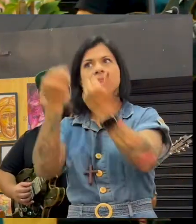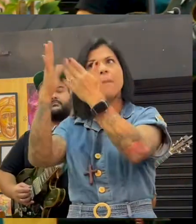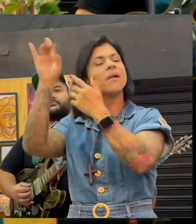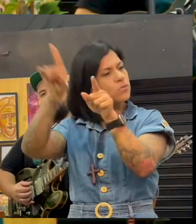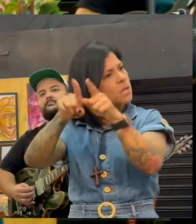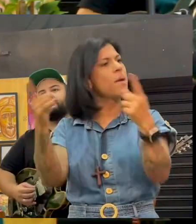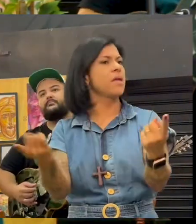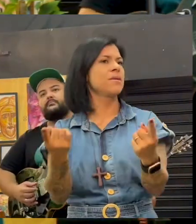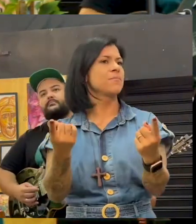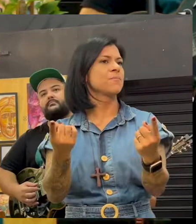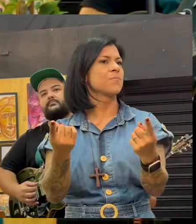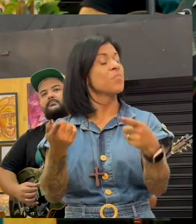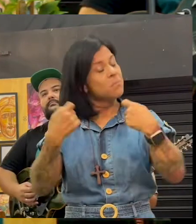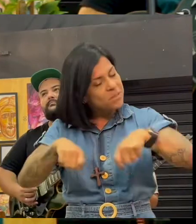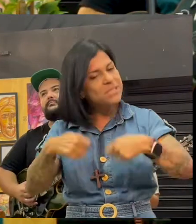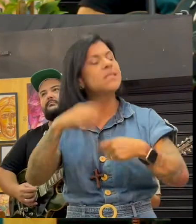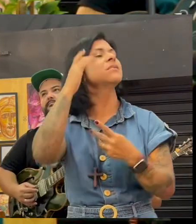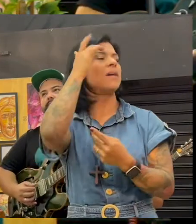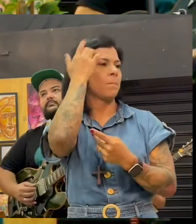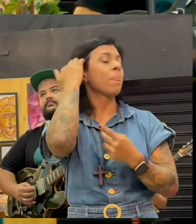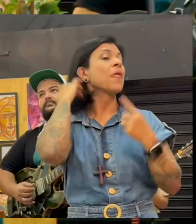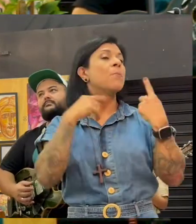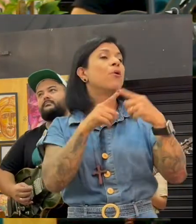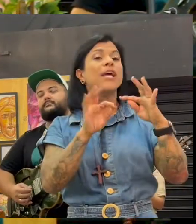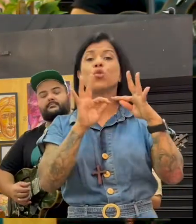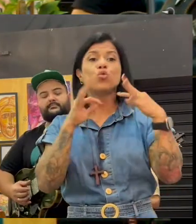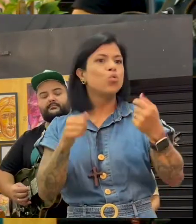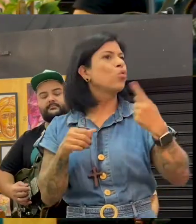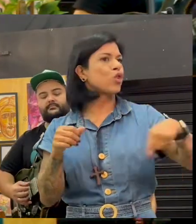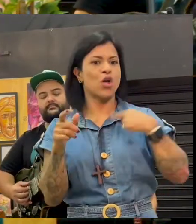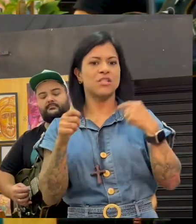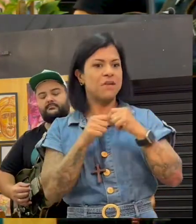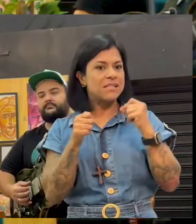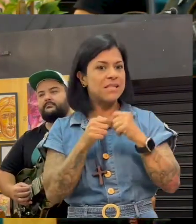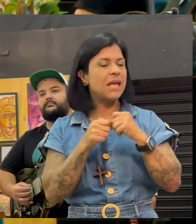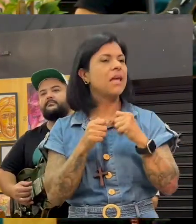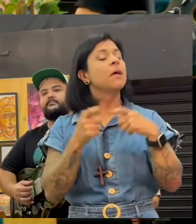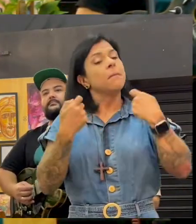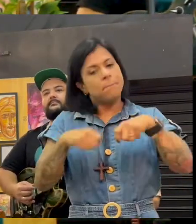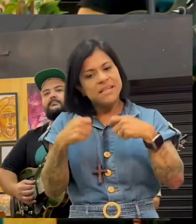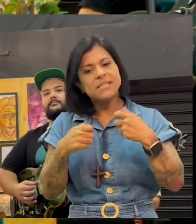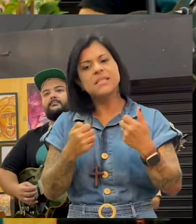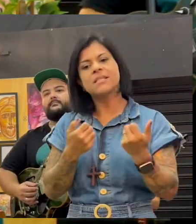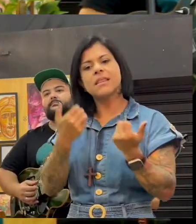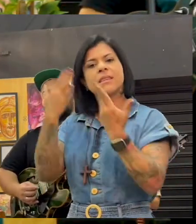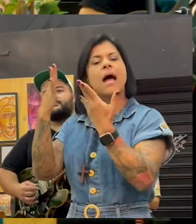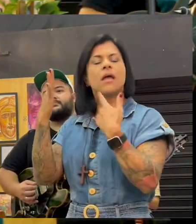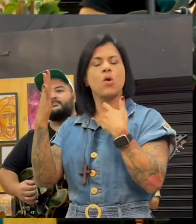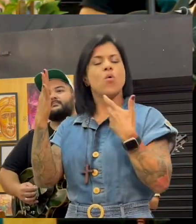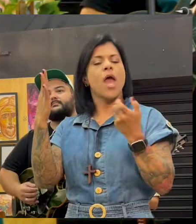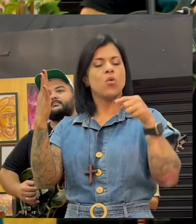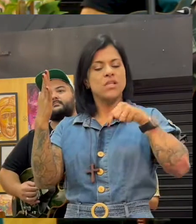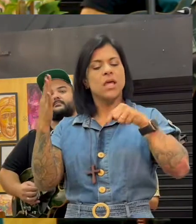o Spurgeon que disse uma vez que todo cristão ou é um missionário ou é um